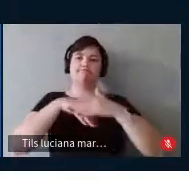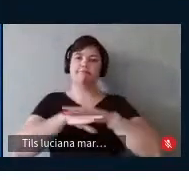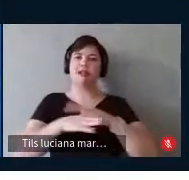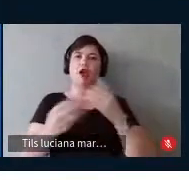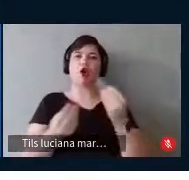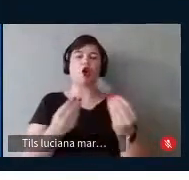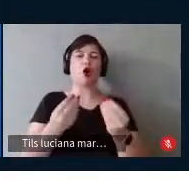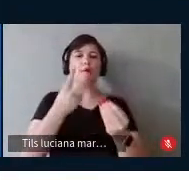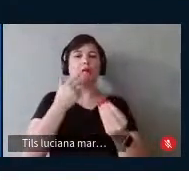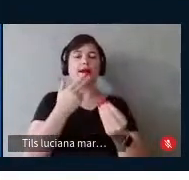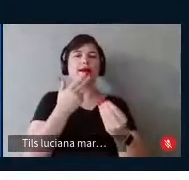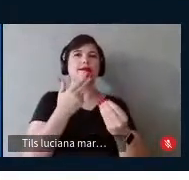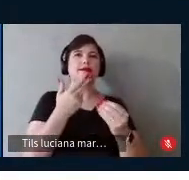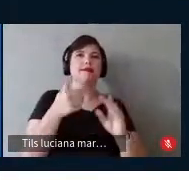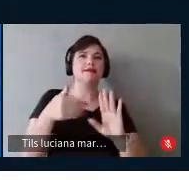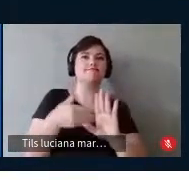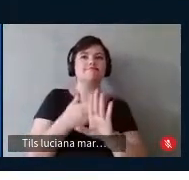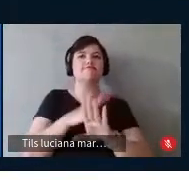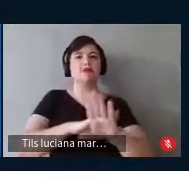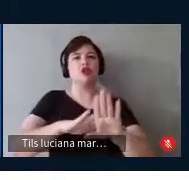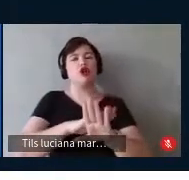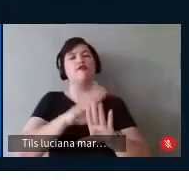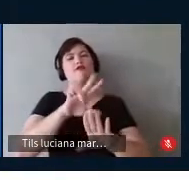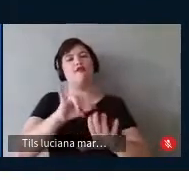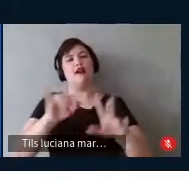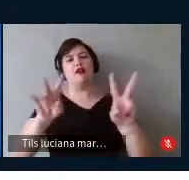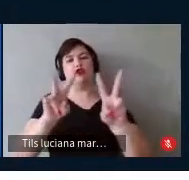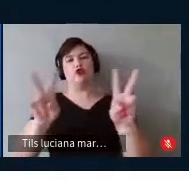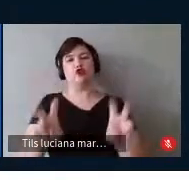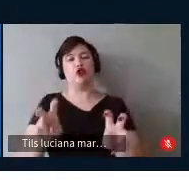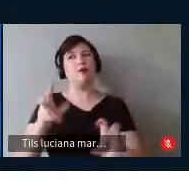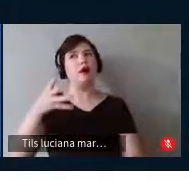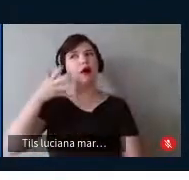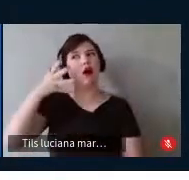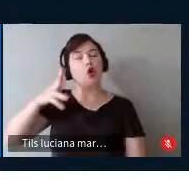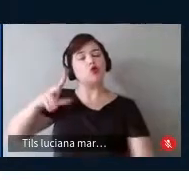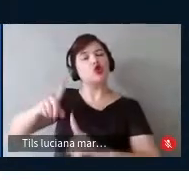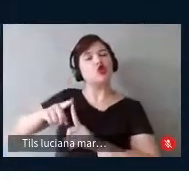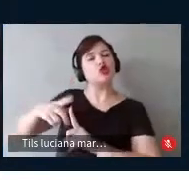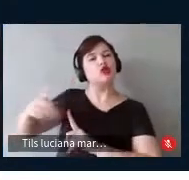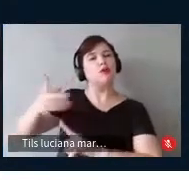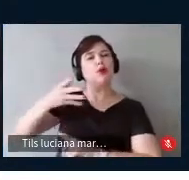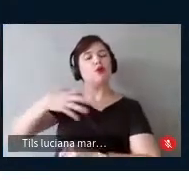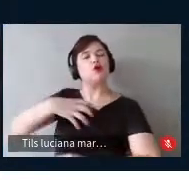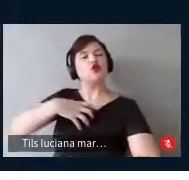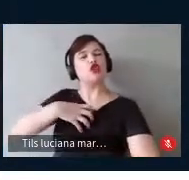esse repertório que ele vai ter sobre a oratória daquele parlamentar.